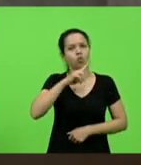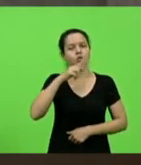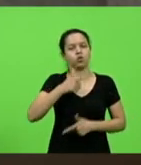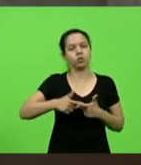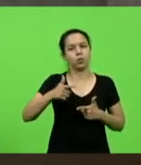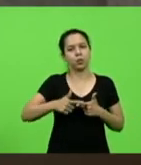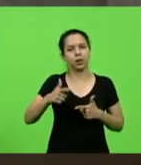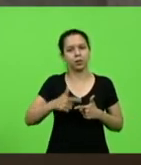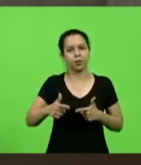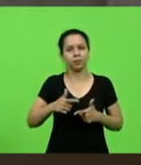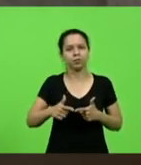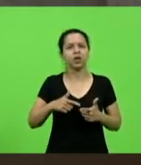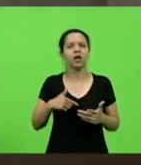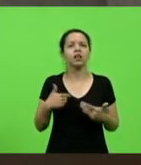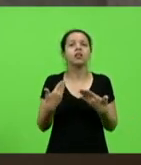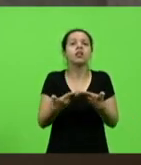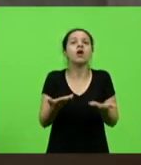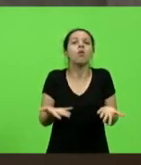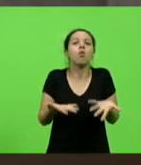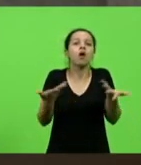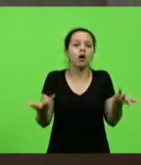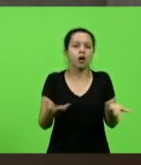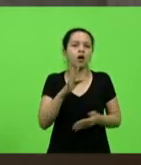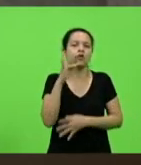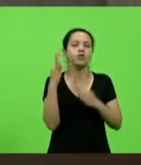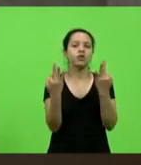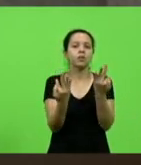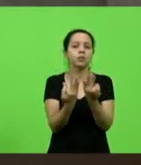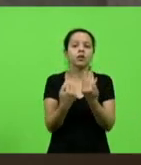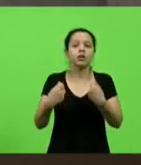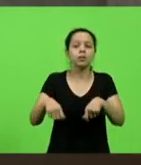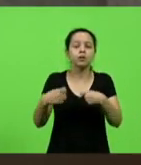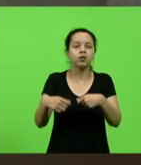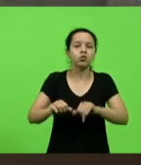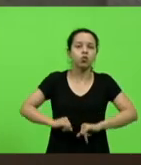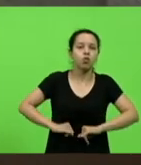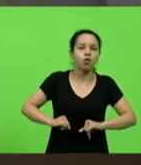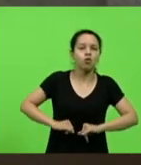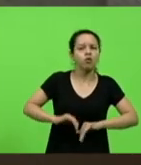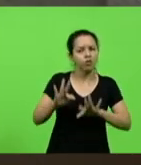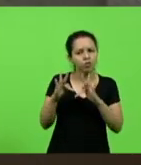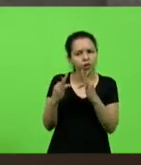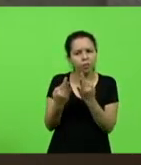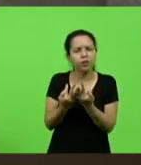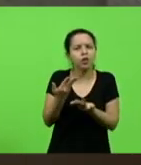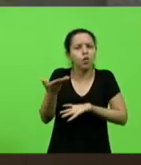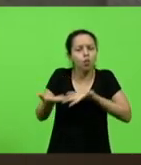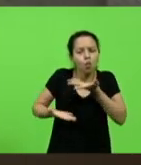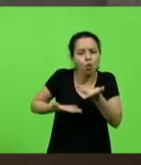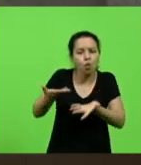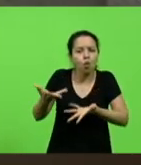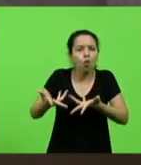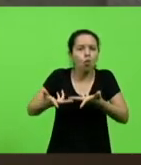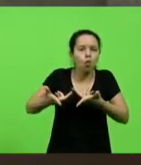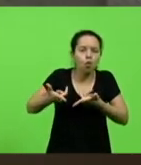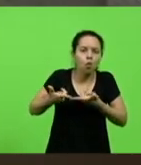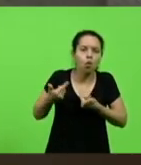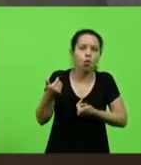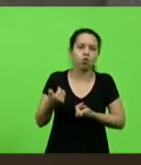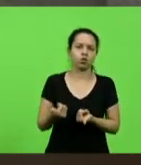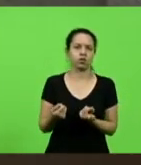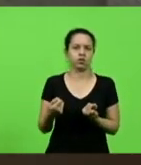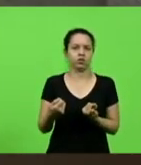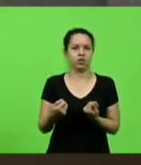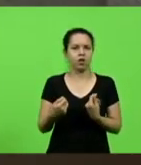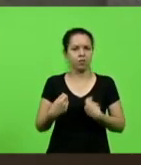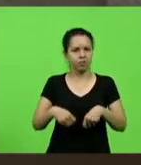Até quando as famílias catarinenses vão ser acometidas? Famílias zelosas, amorosas e cuidadosas vão ser acometidas por